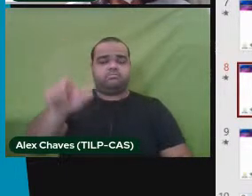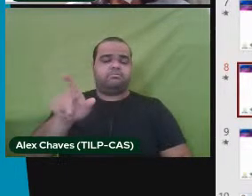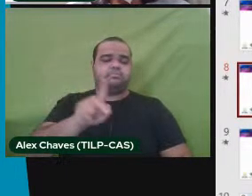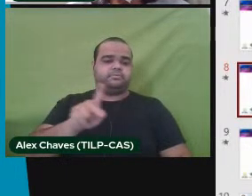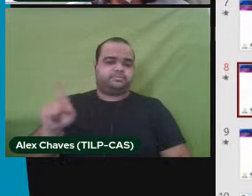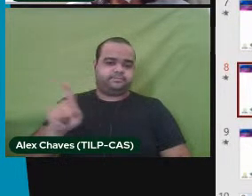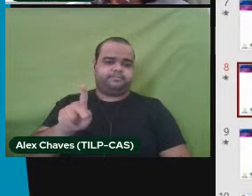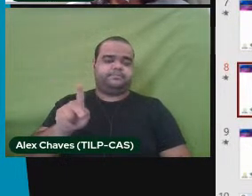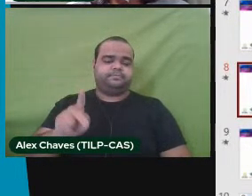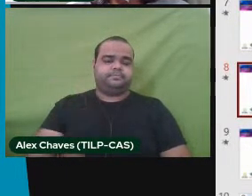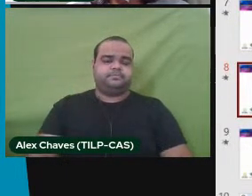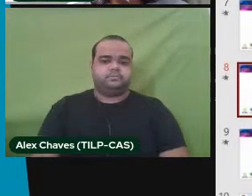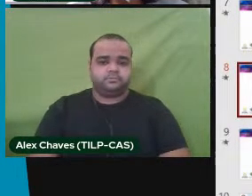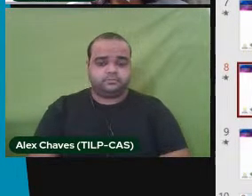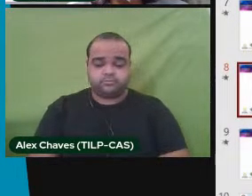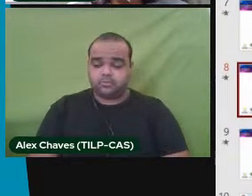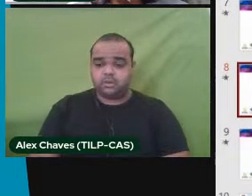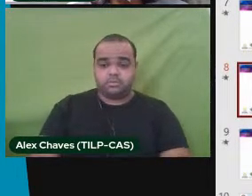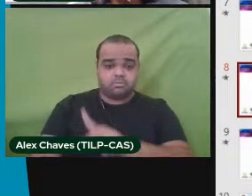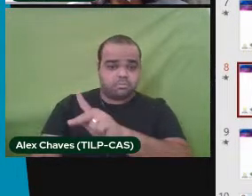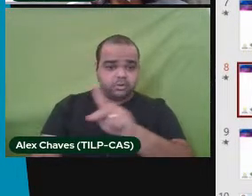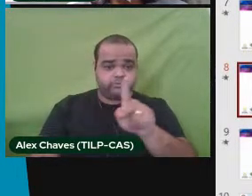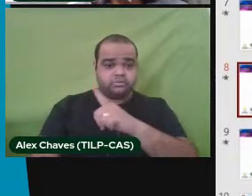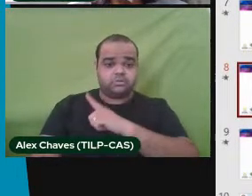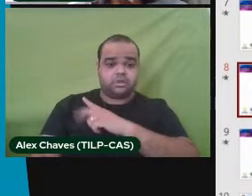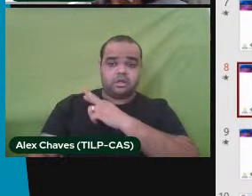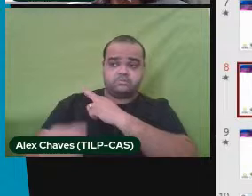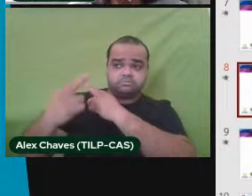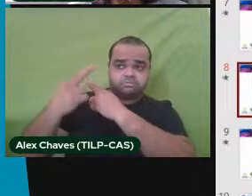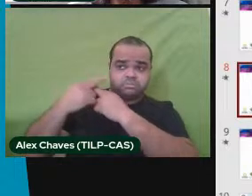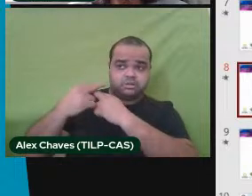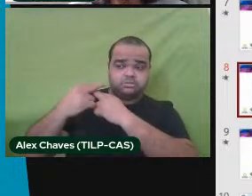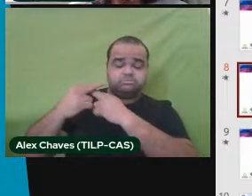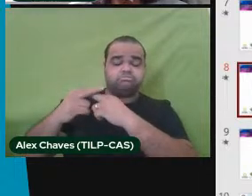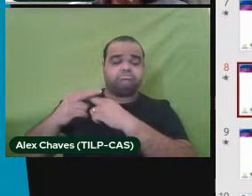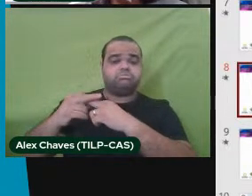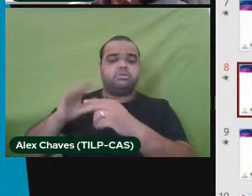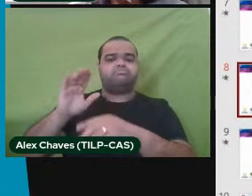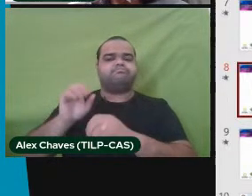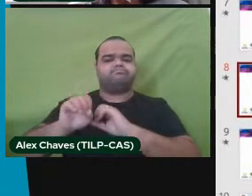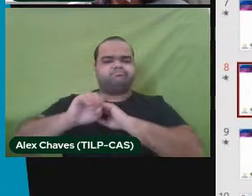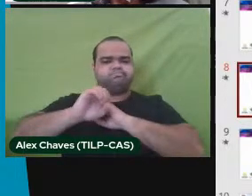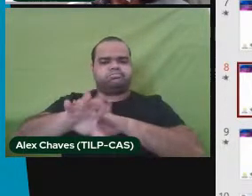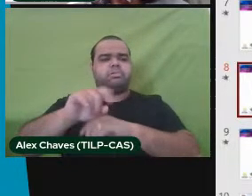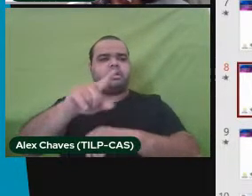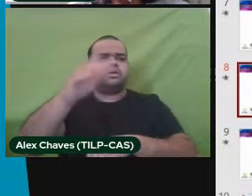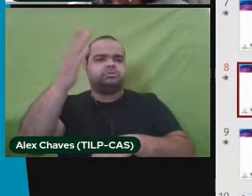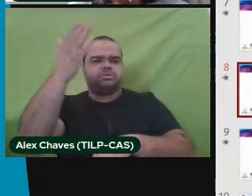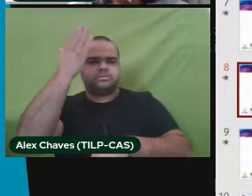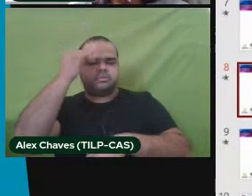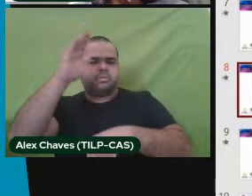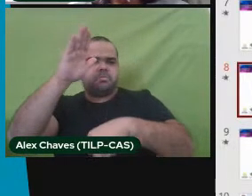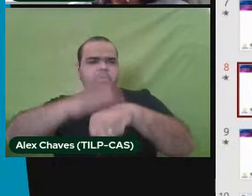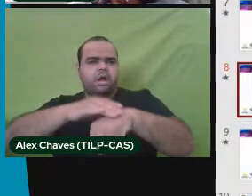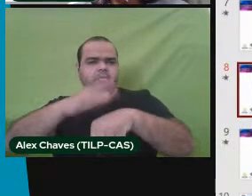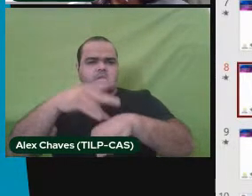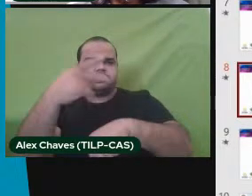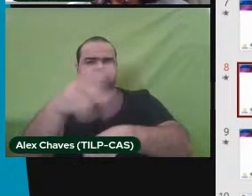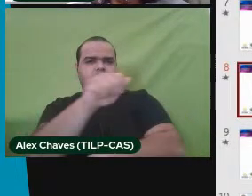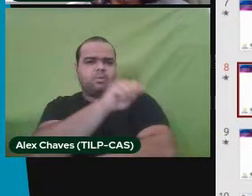O professor tem a responsabilidade de desenvolver no aluno também a autonomia para que esse